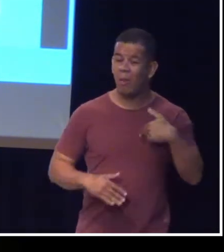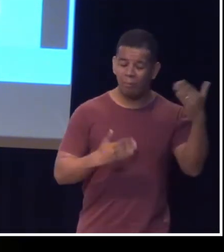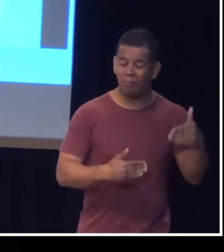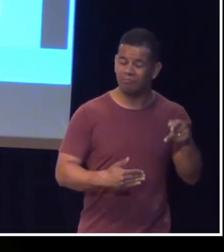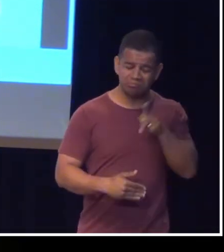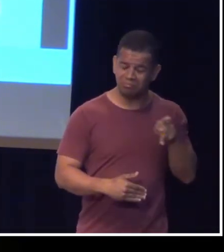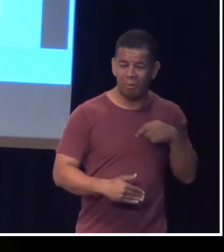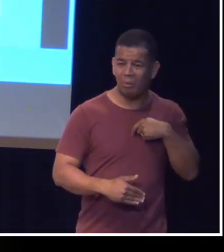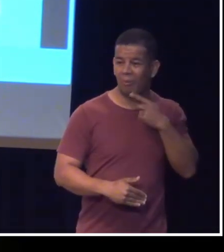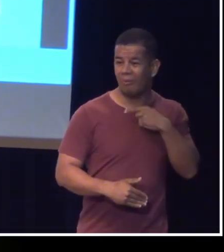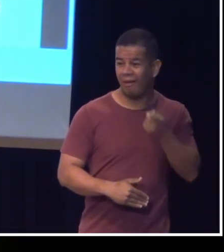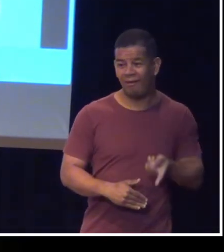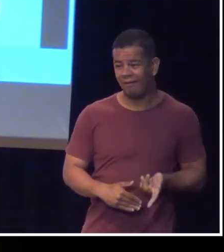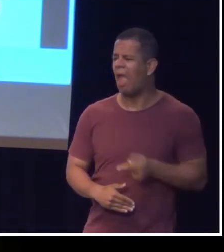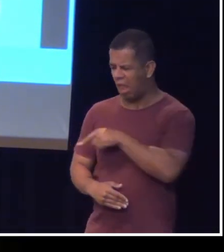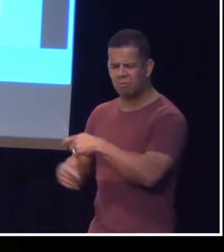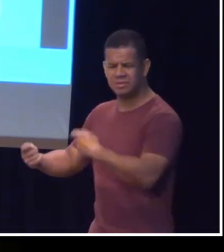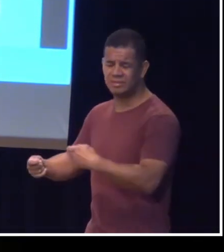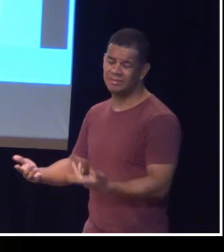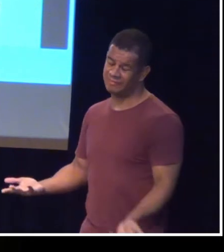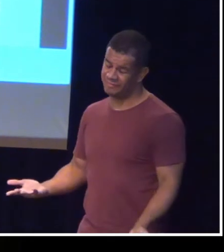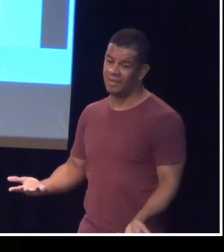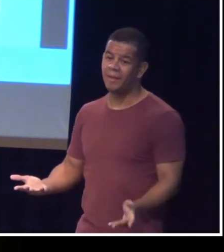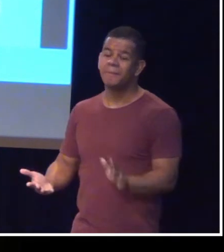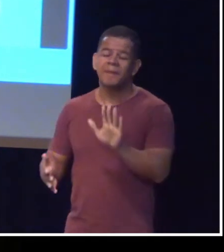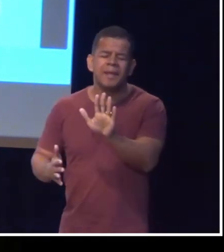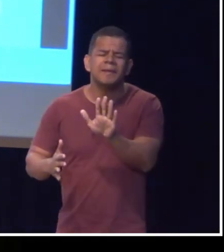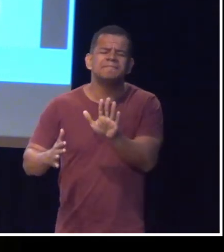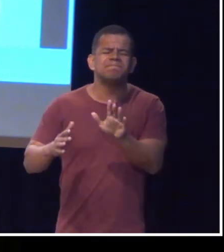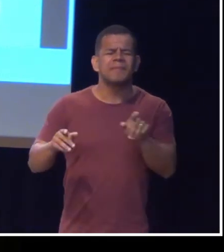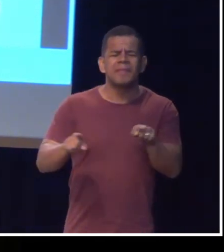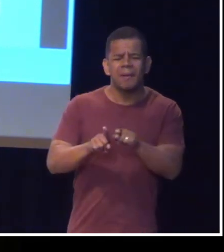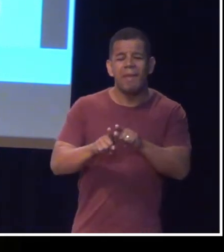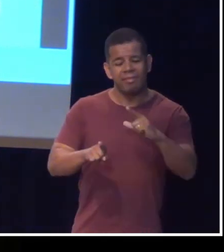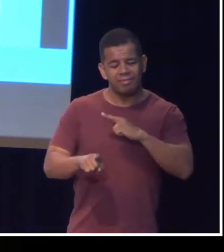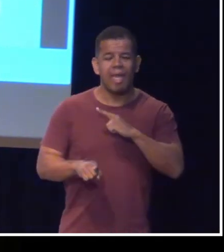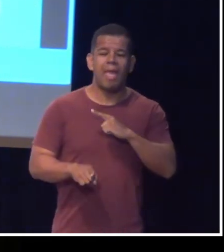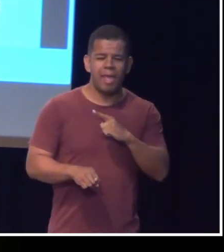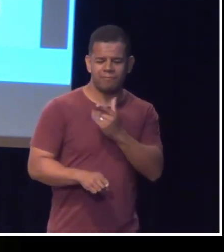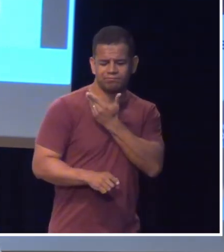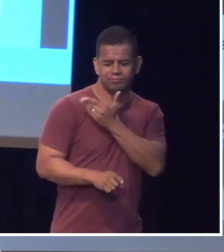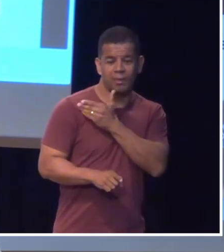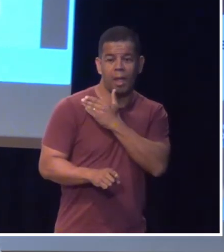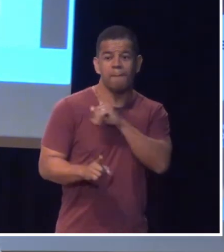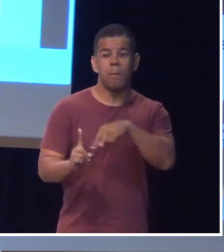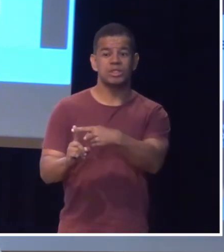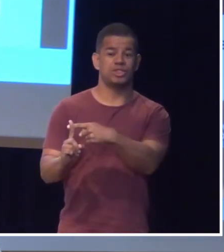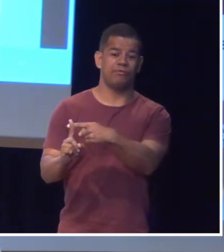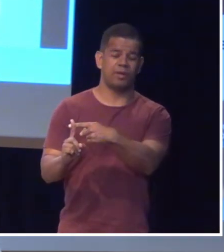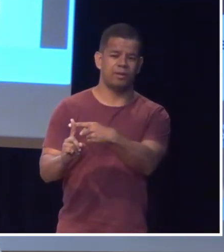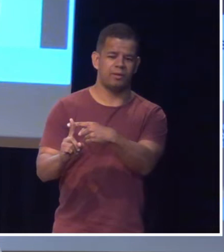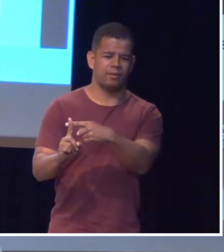Existe uma discriminação também positiva, que ela vai ser sinônimo de políticas de ação afirmativa. De fato, não são todas